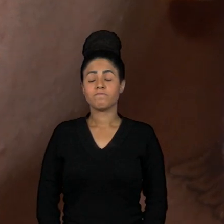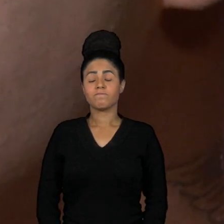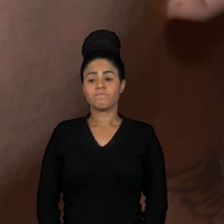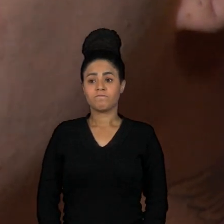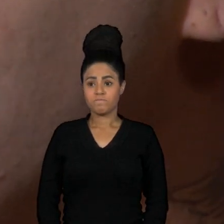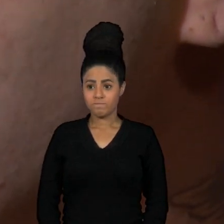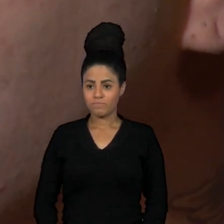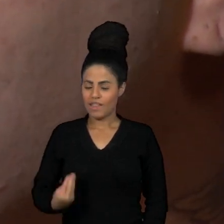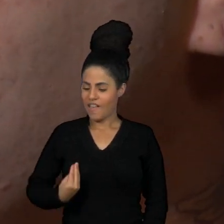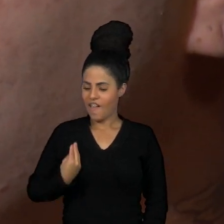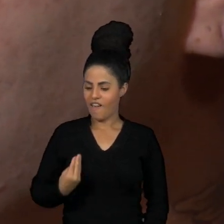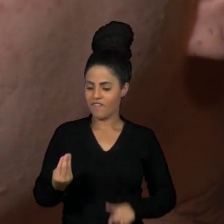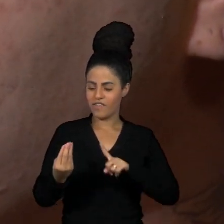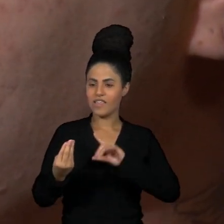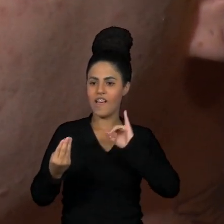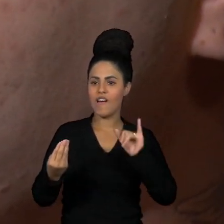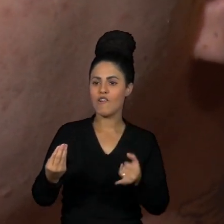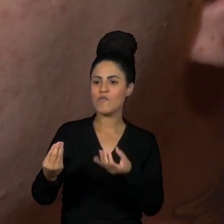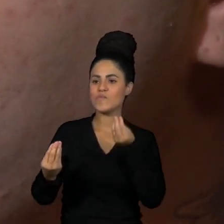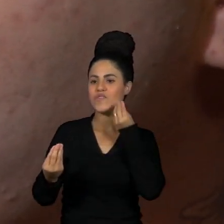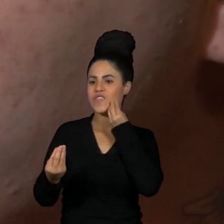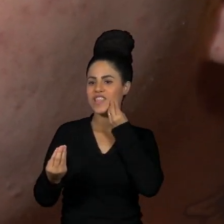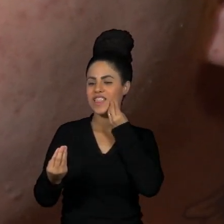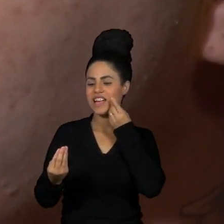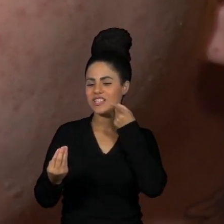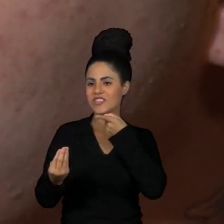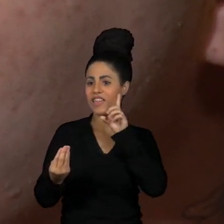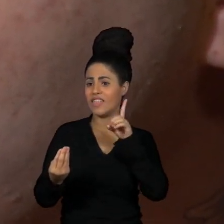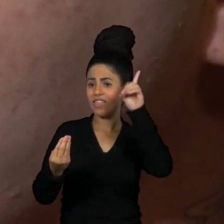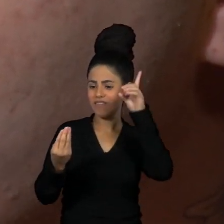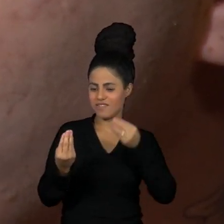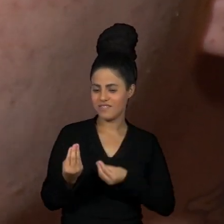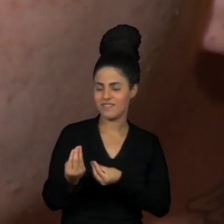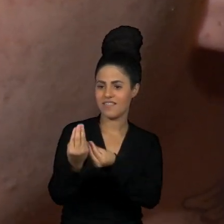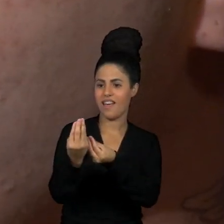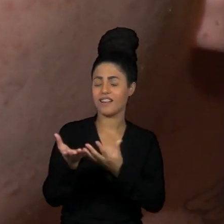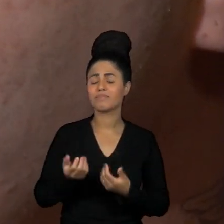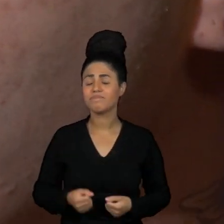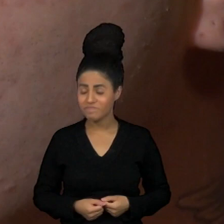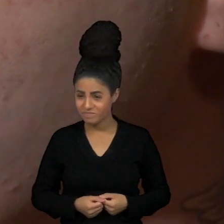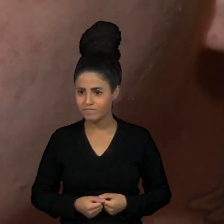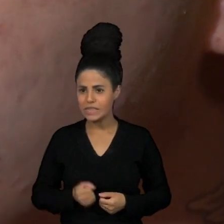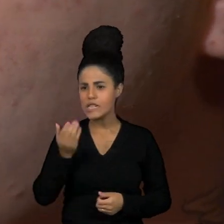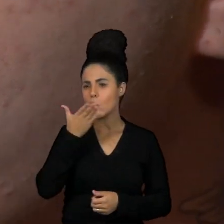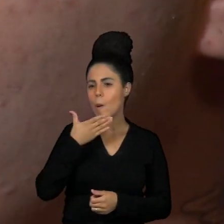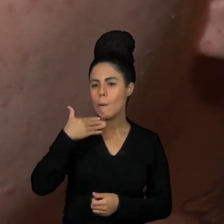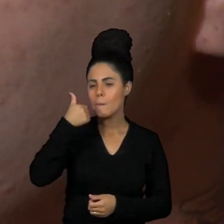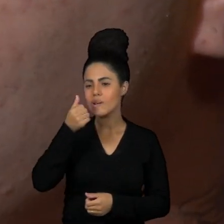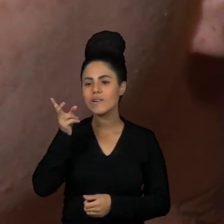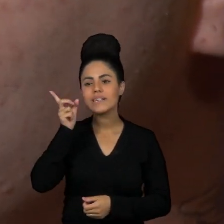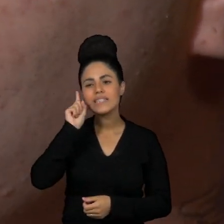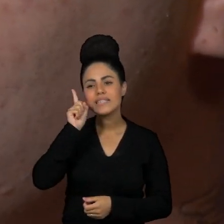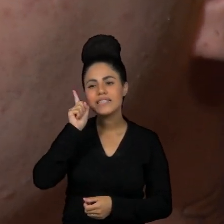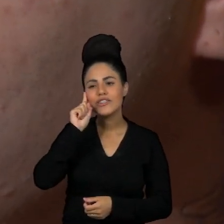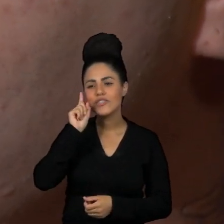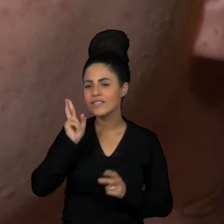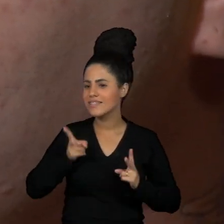A vida é uma oportunidade que Deus nos deu de fazer o melhor não só para si, mas para o outro.